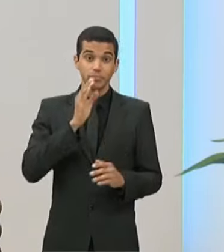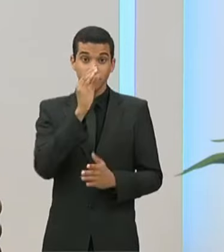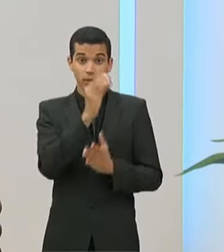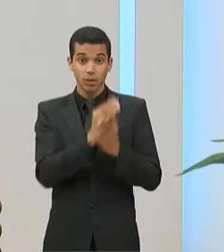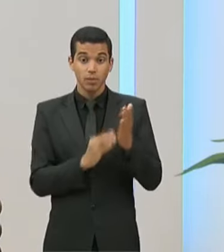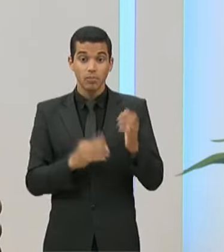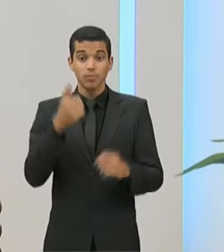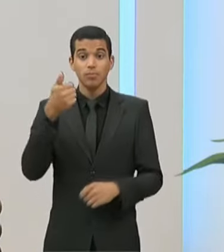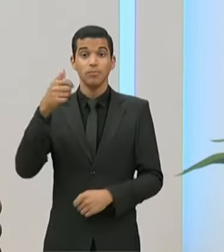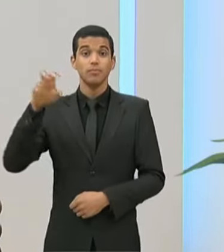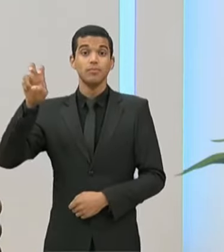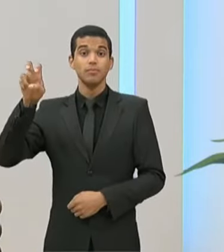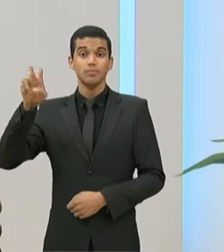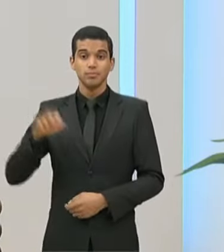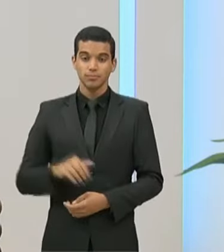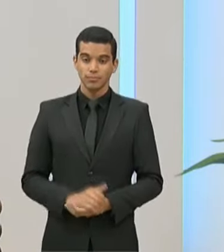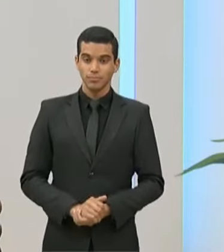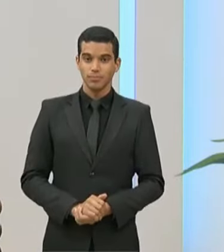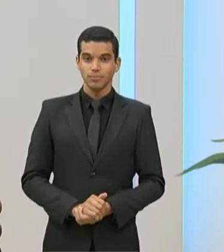capítulo 15.